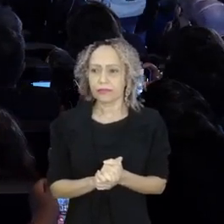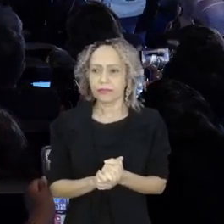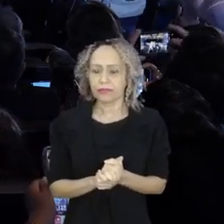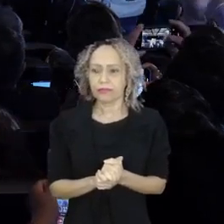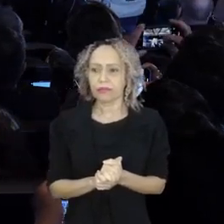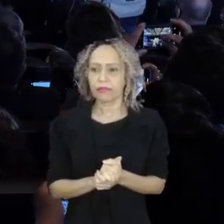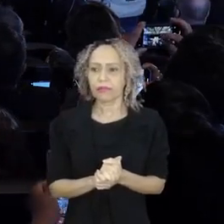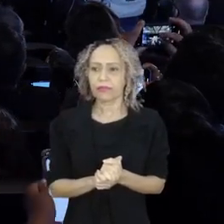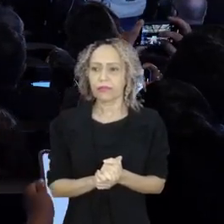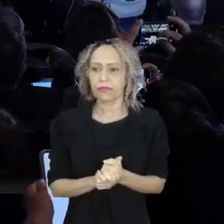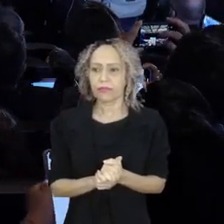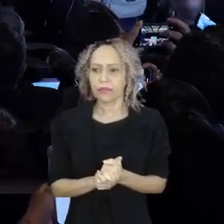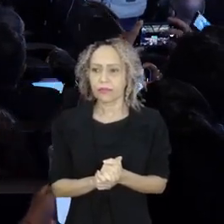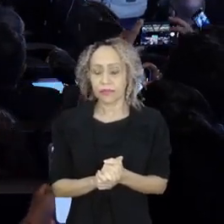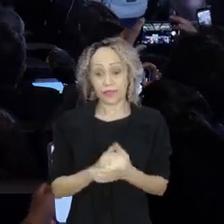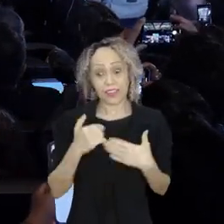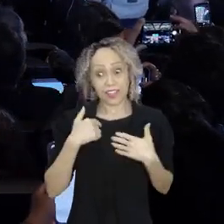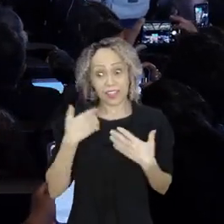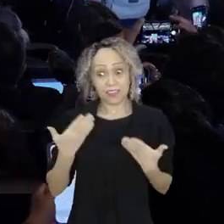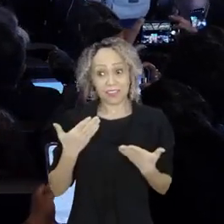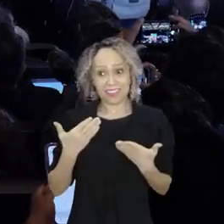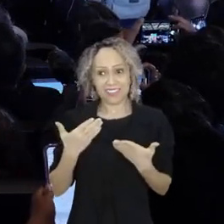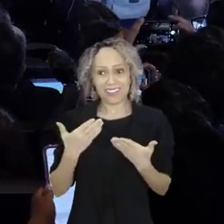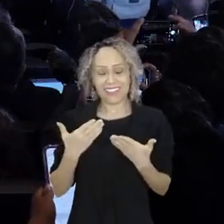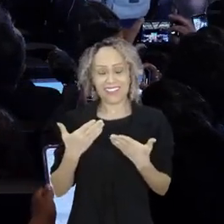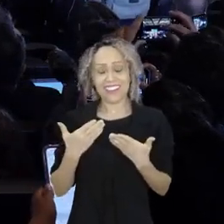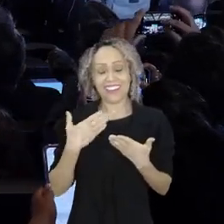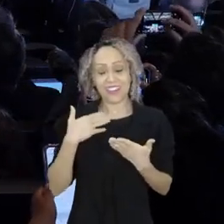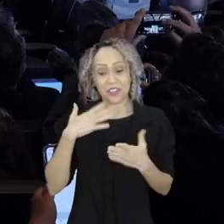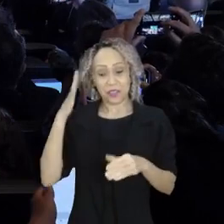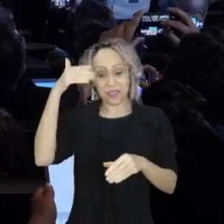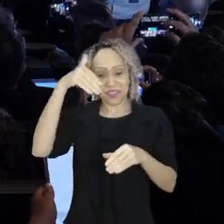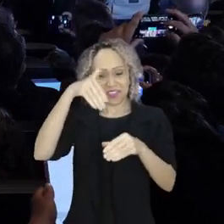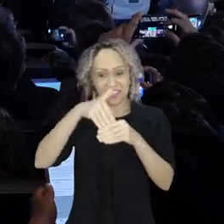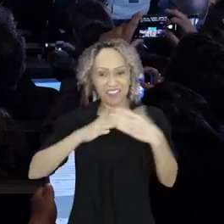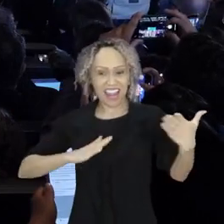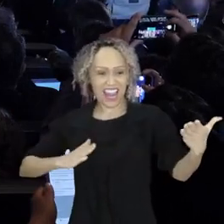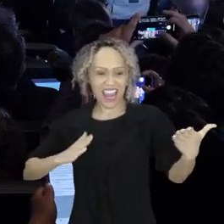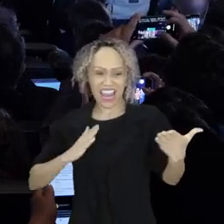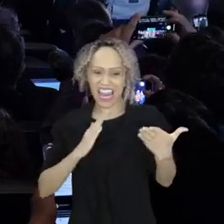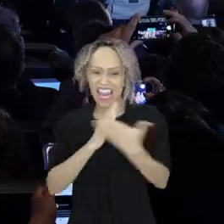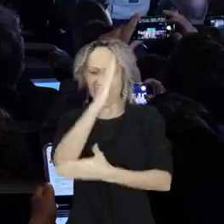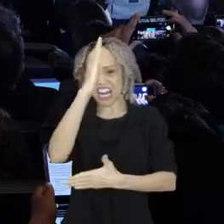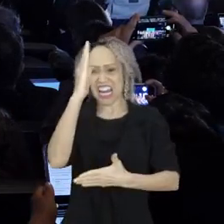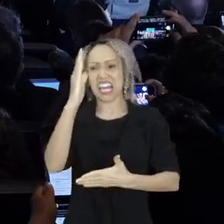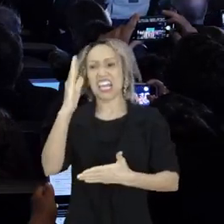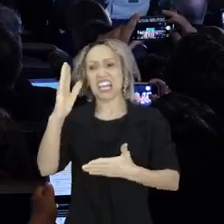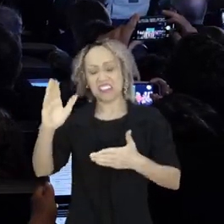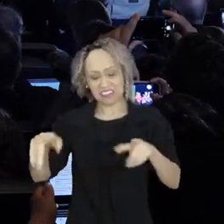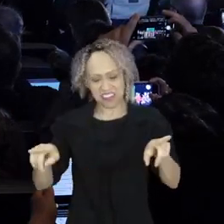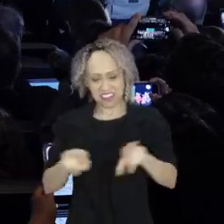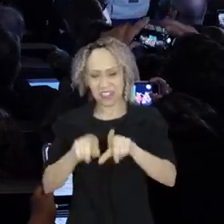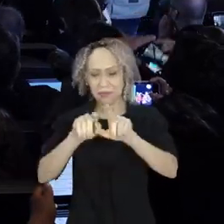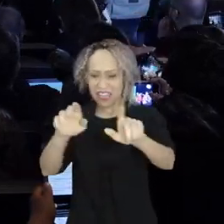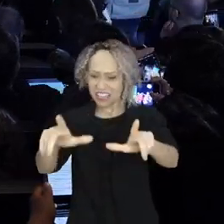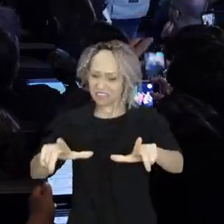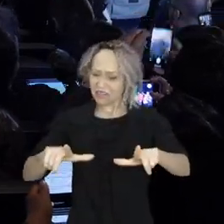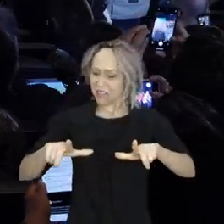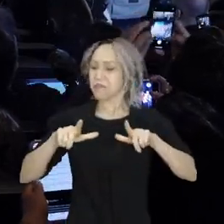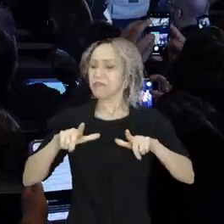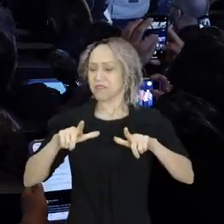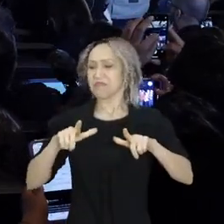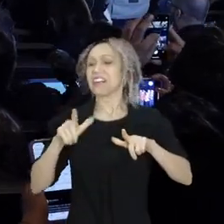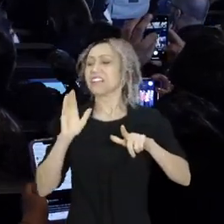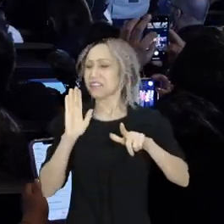Eleito e diplomado. Porque precisa falar eleito e diplomado. Bem, queridas